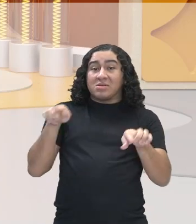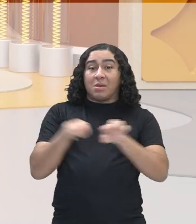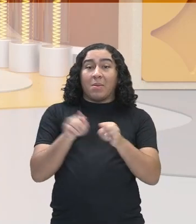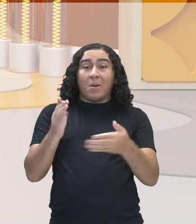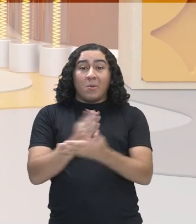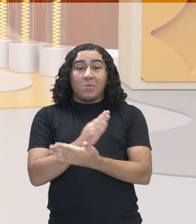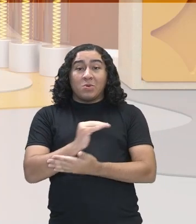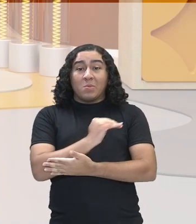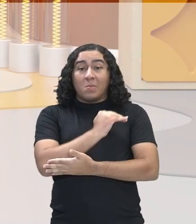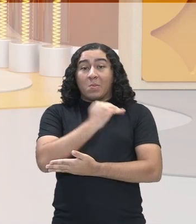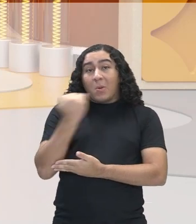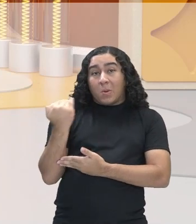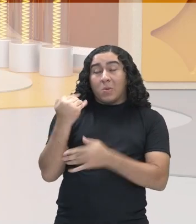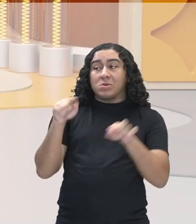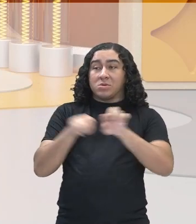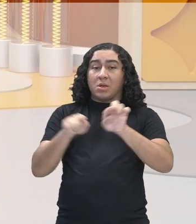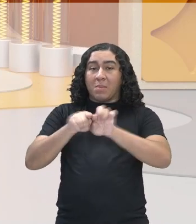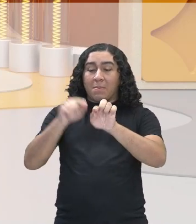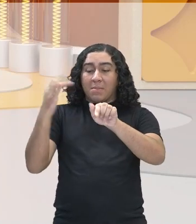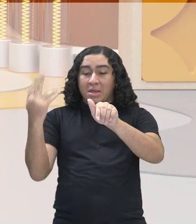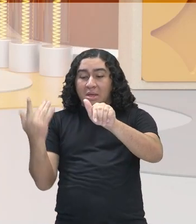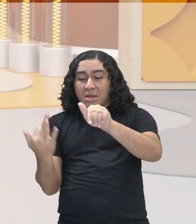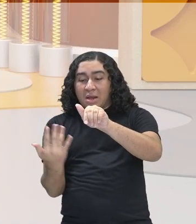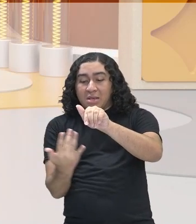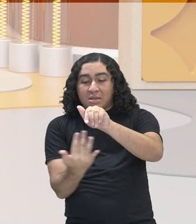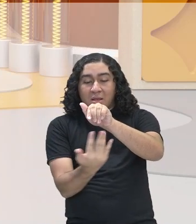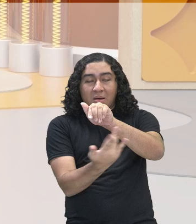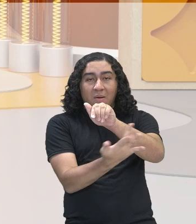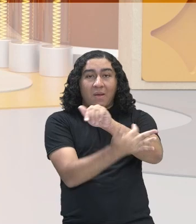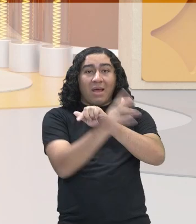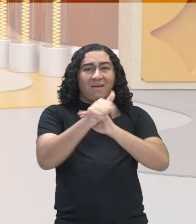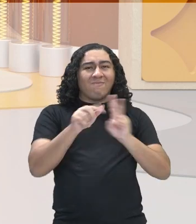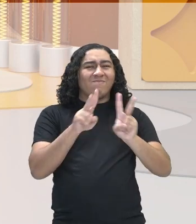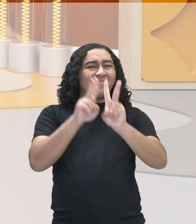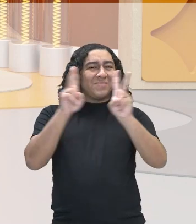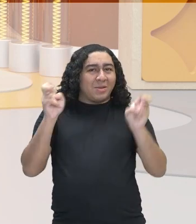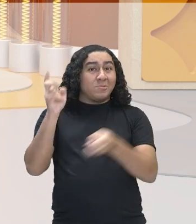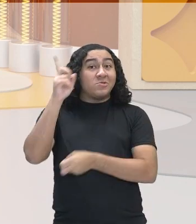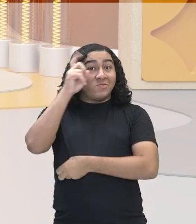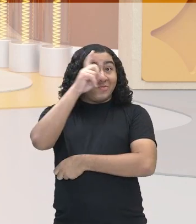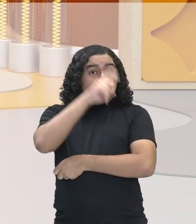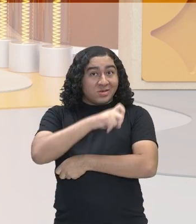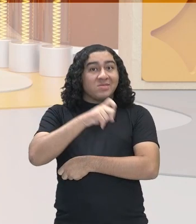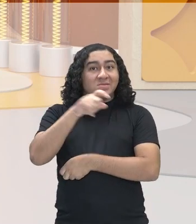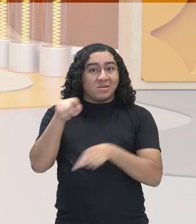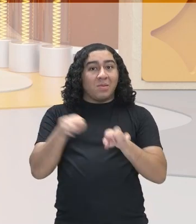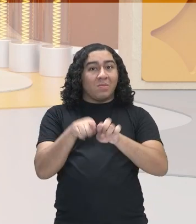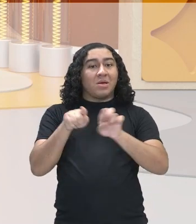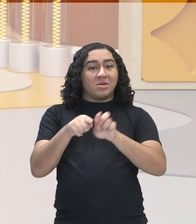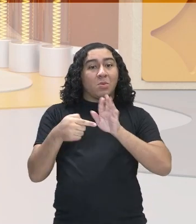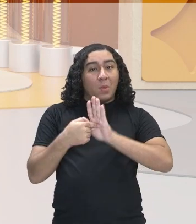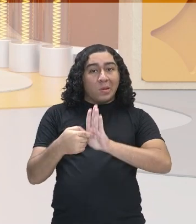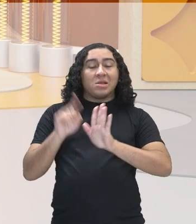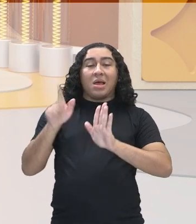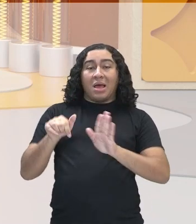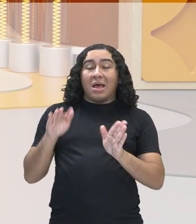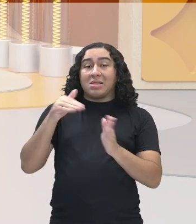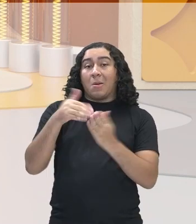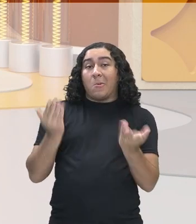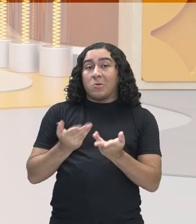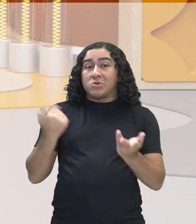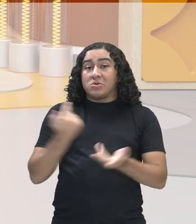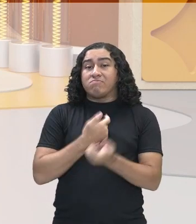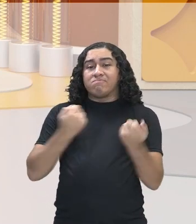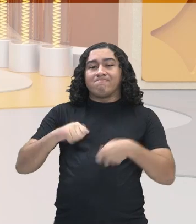a migração internacional, ela é um tema assim que é muito cabuloso, muito complicado de ser lidado até hoje, é isso que a gente precisa entender, né?